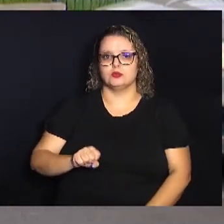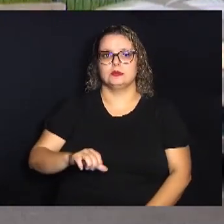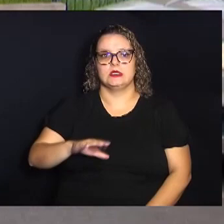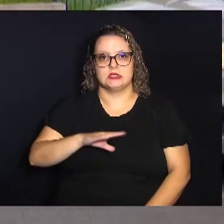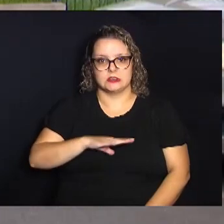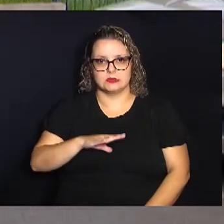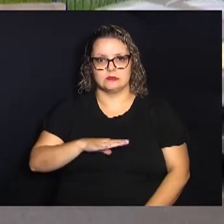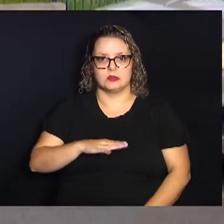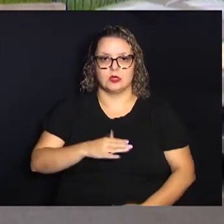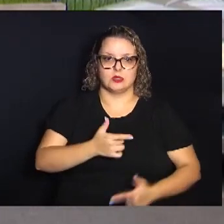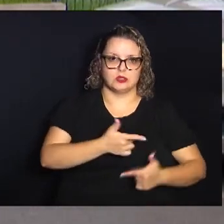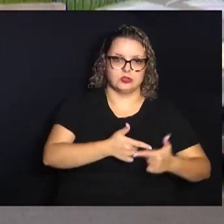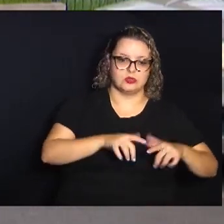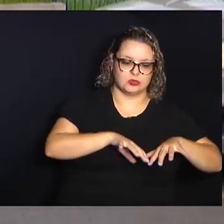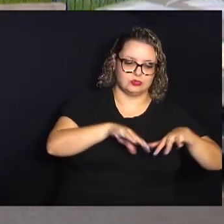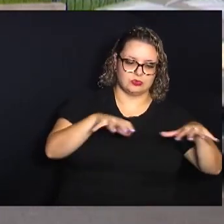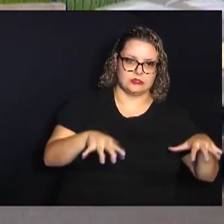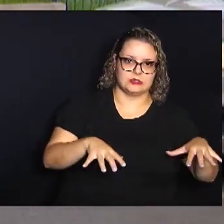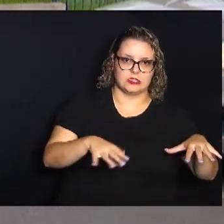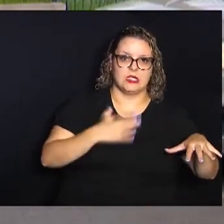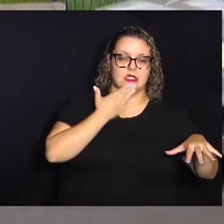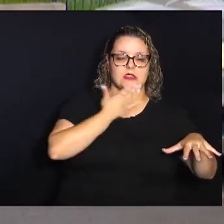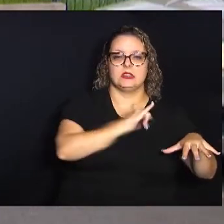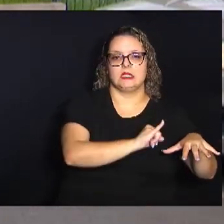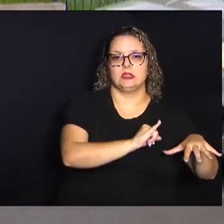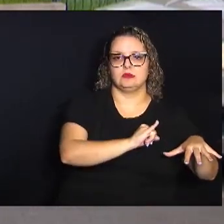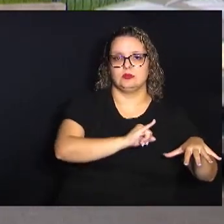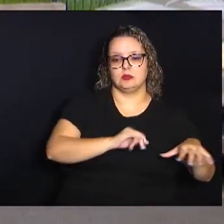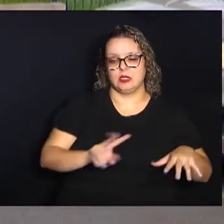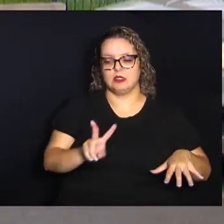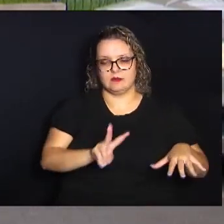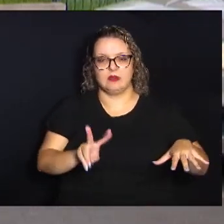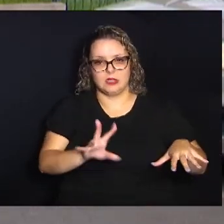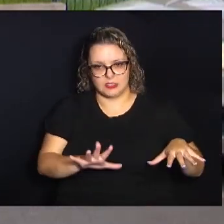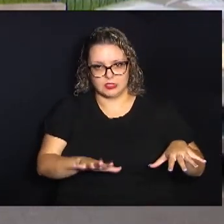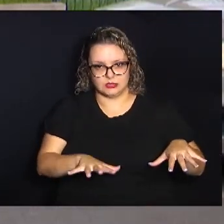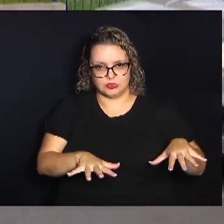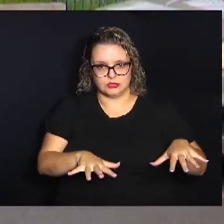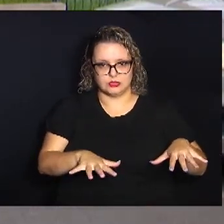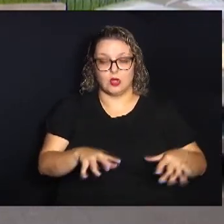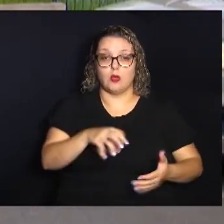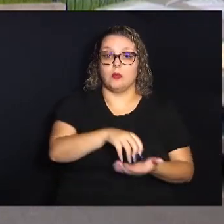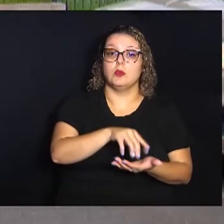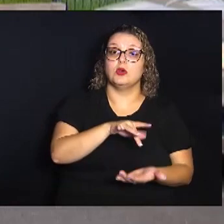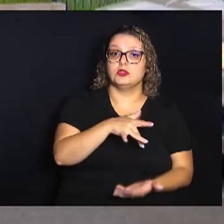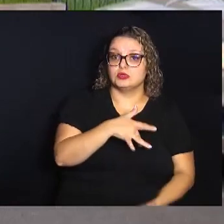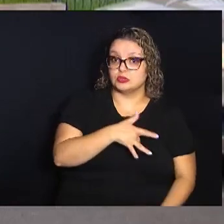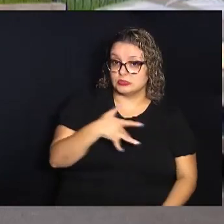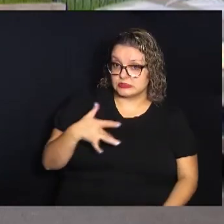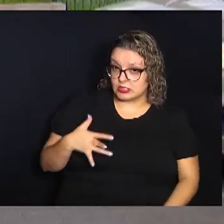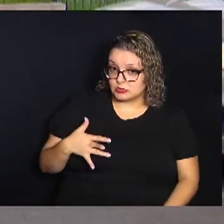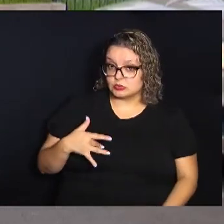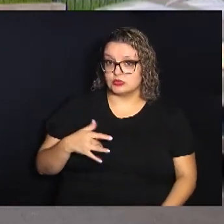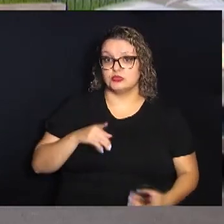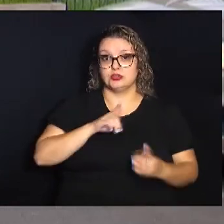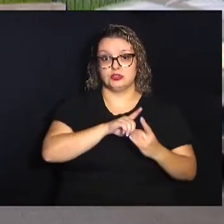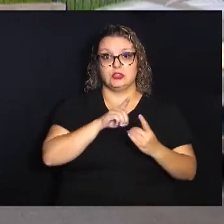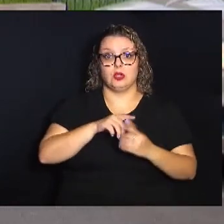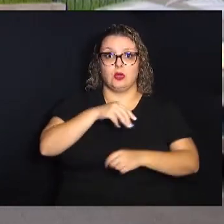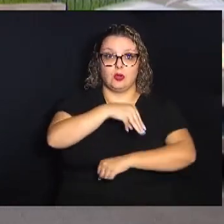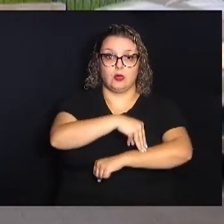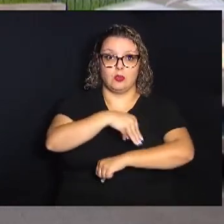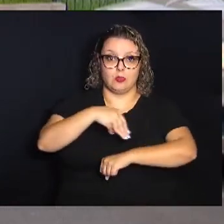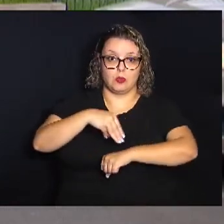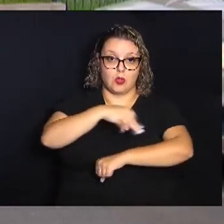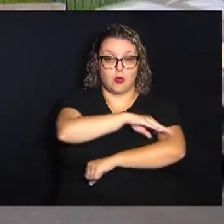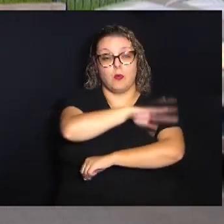com Indaiatuba e Valinhos. Além do Parque Osiel, o posto de atendimento de saúde atende também o Jardim Monte Cristo e a